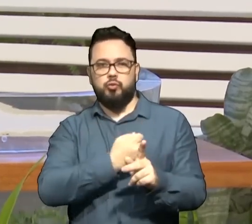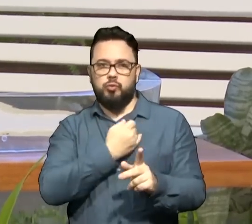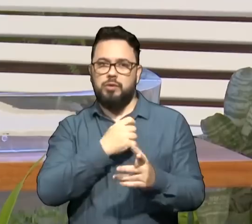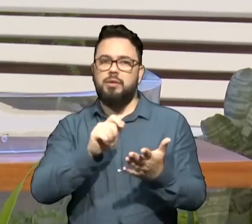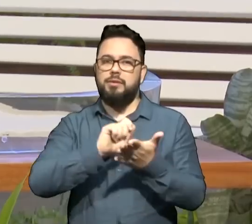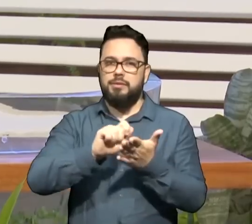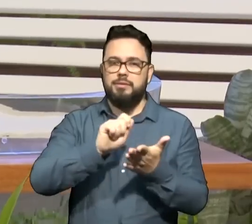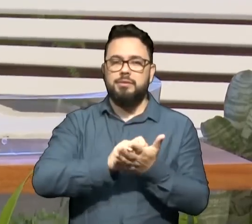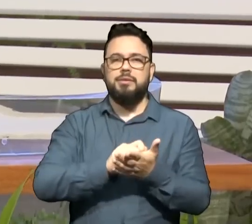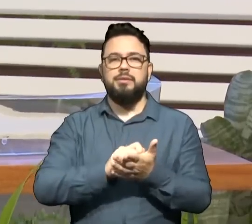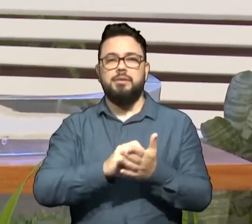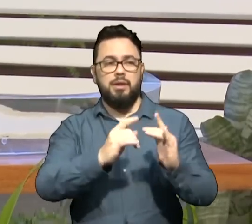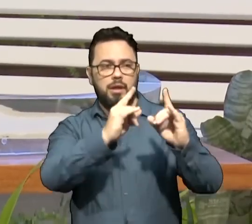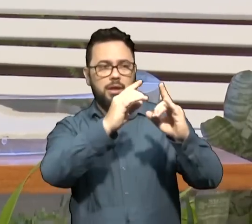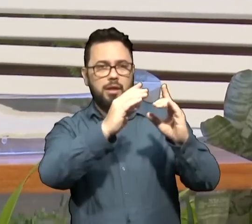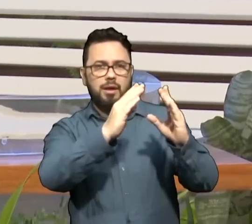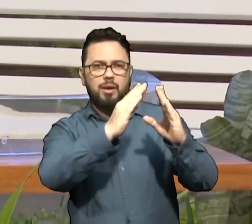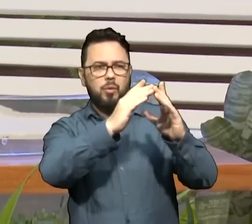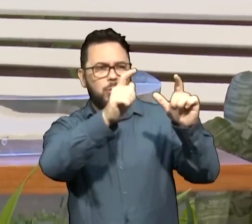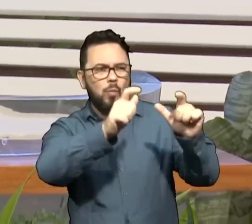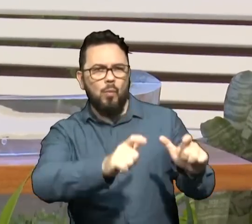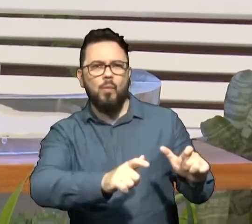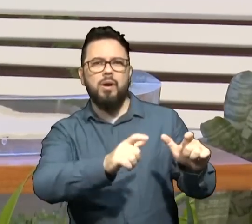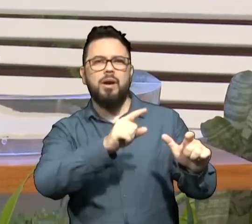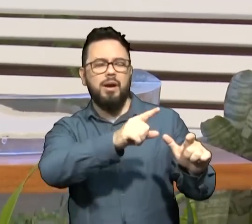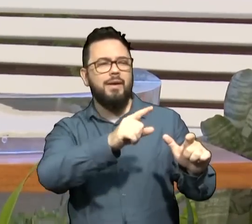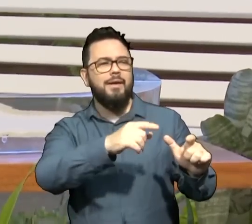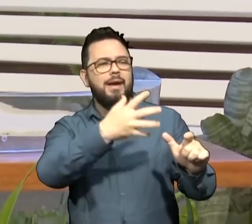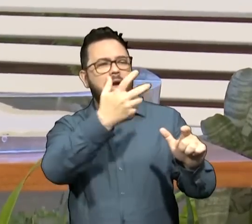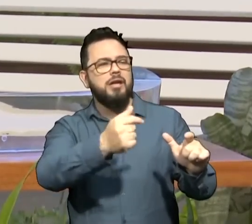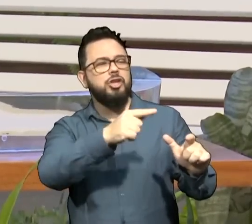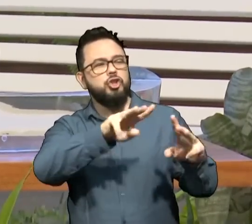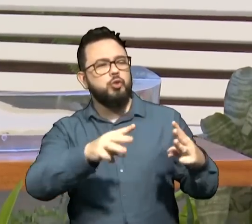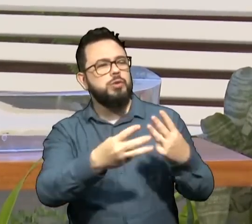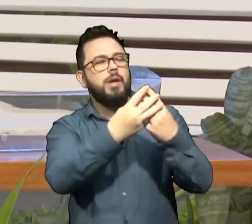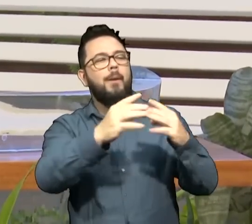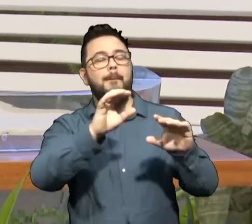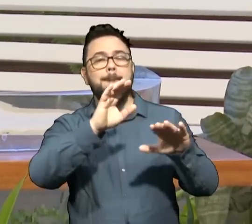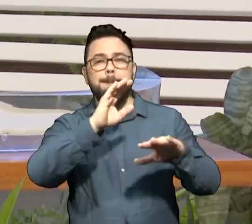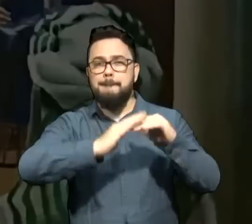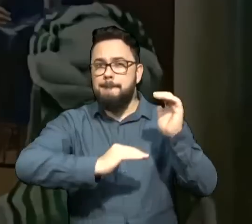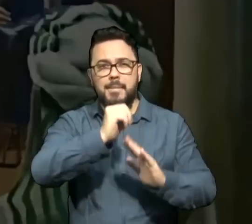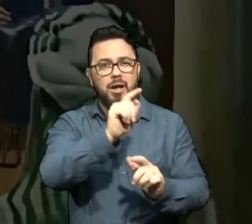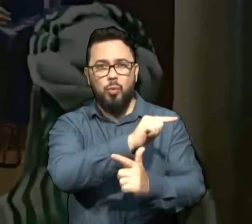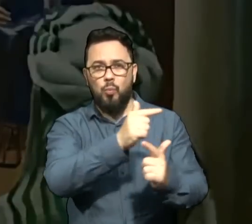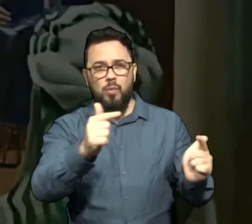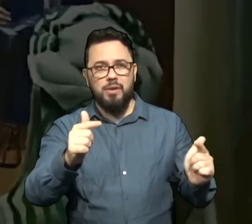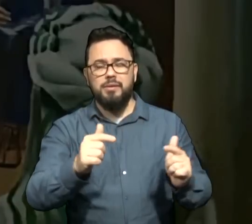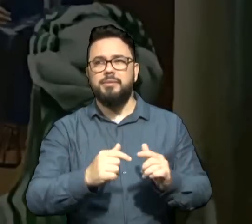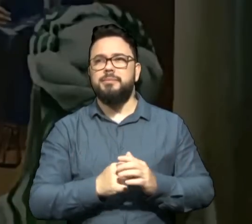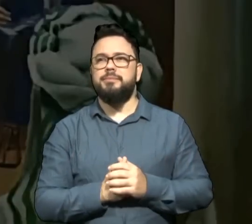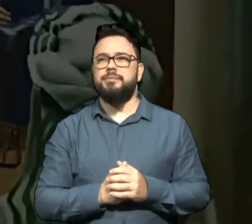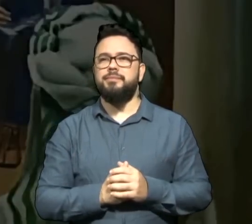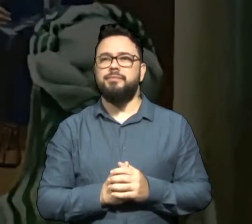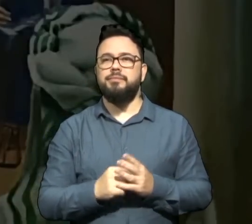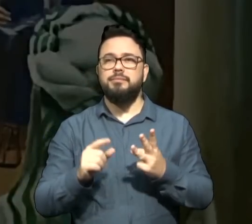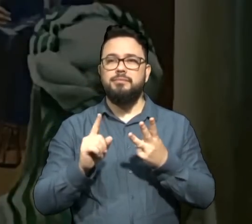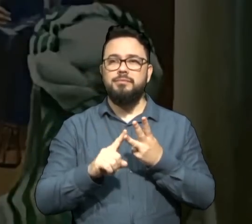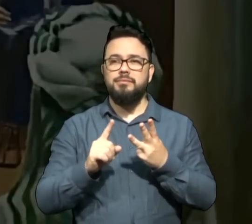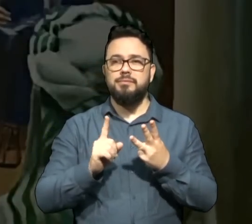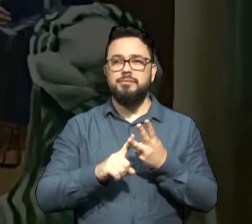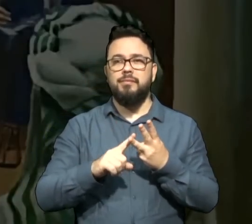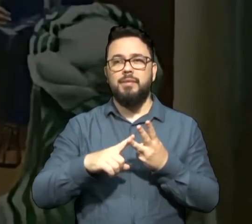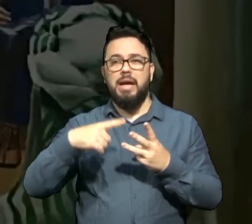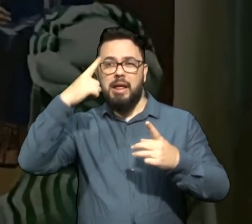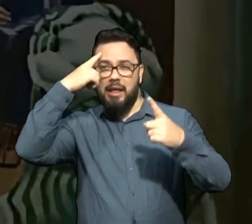satanás aqueles que a si mesmos se declaram judeus e não o são outro problema filosofia grega e helenismo você